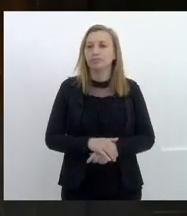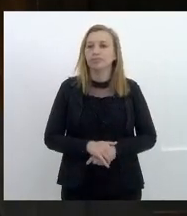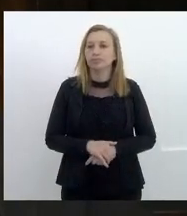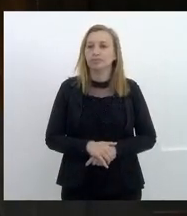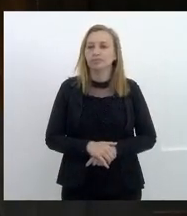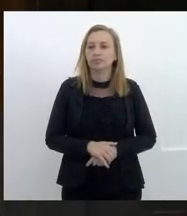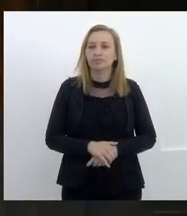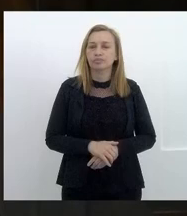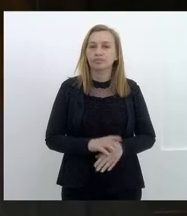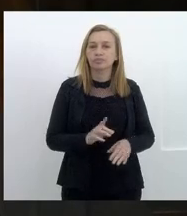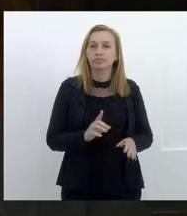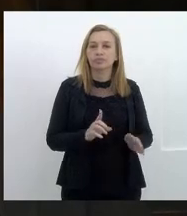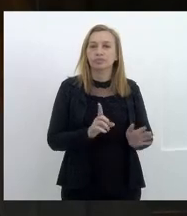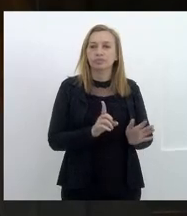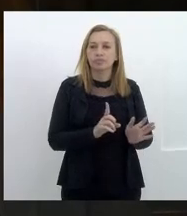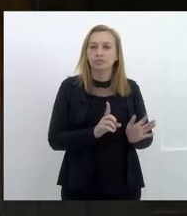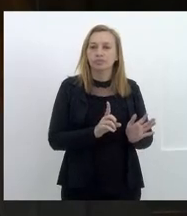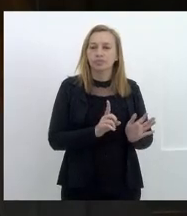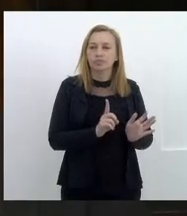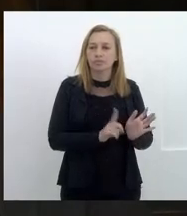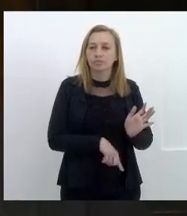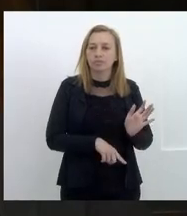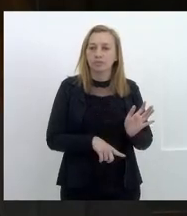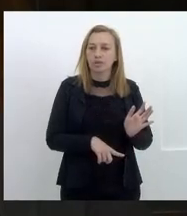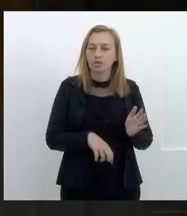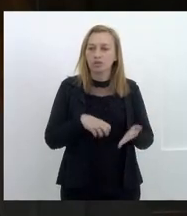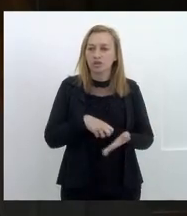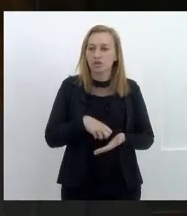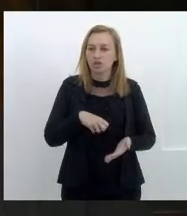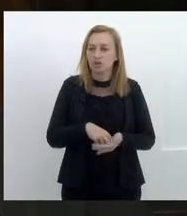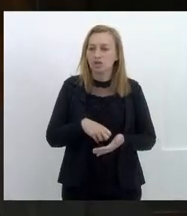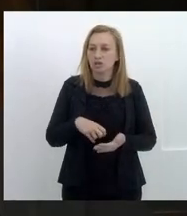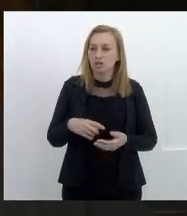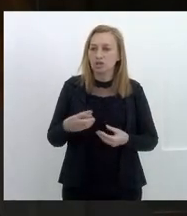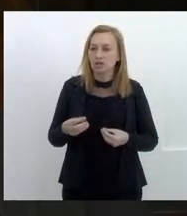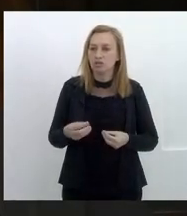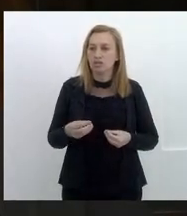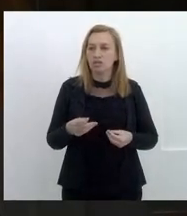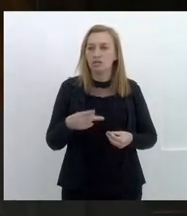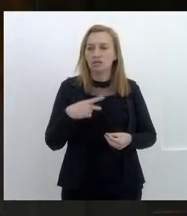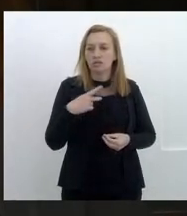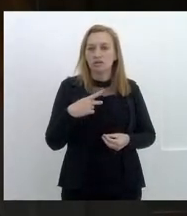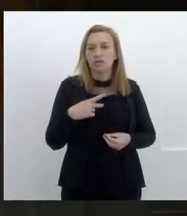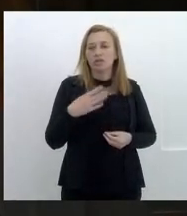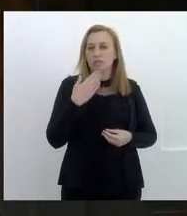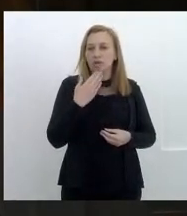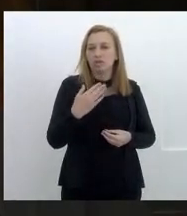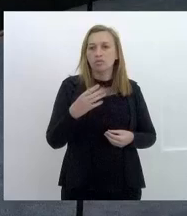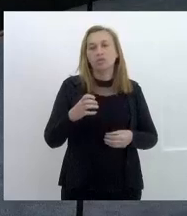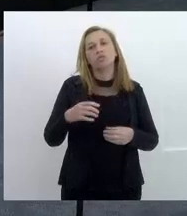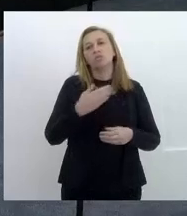algo menos penoso do que está sendo sugerido pelo governo estadual sobre gado